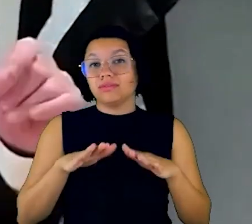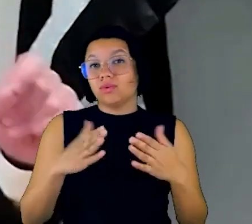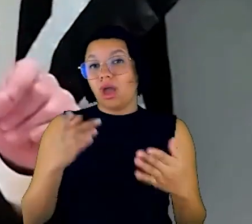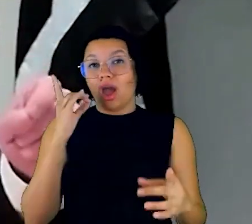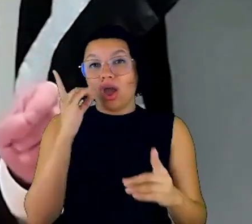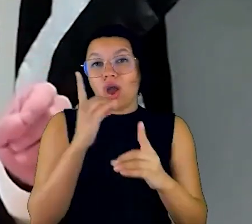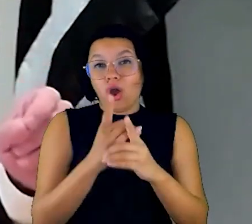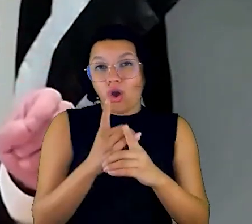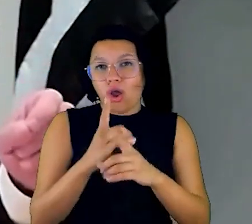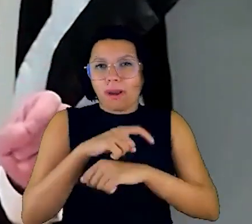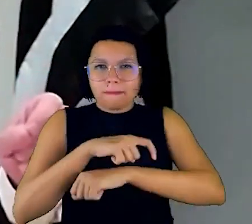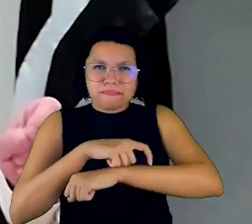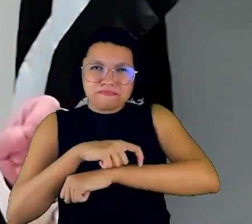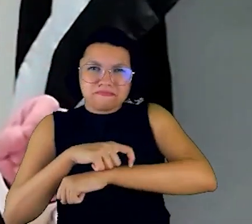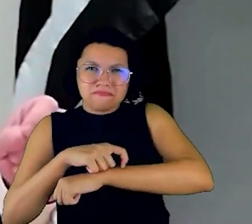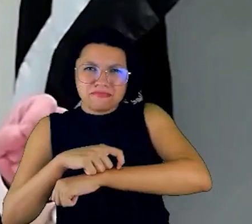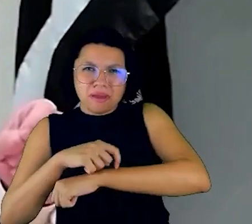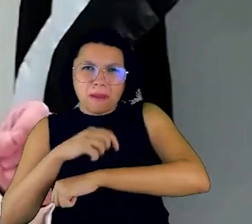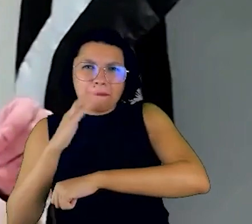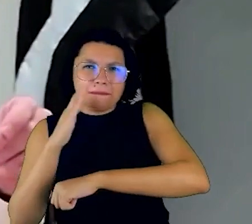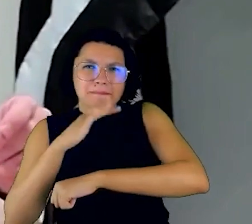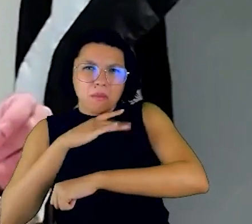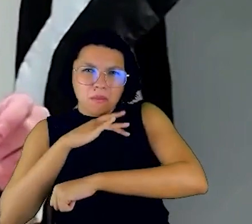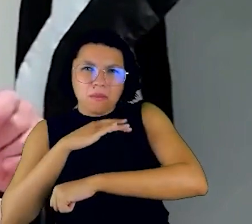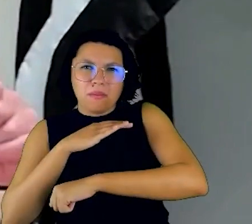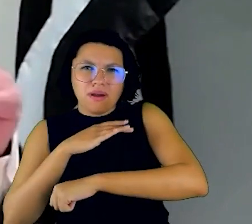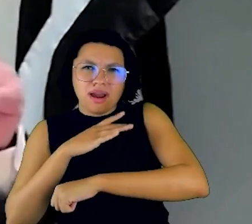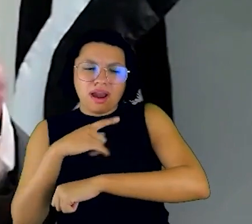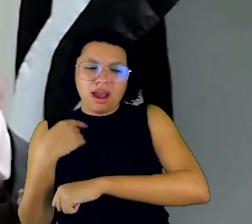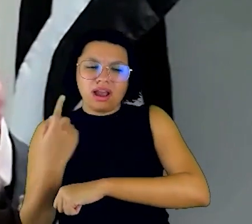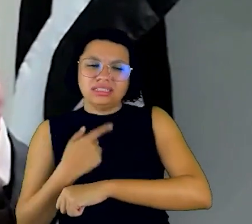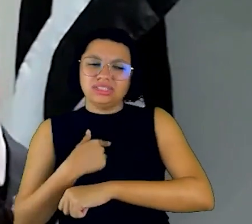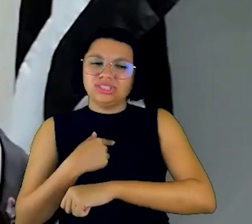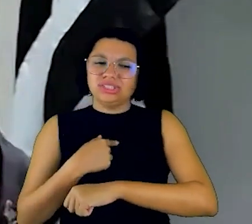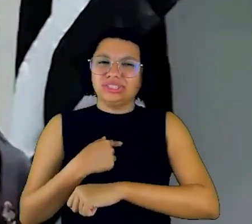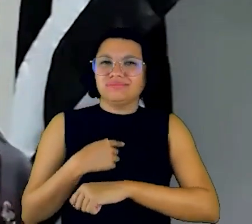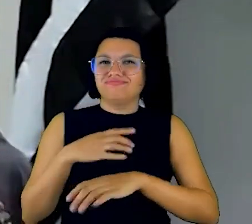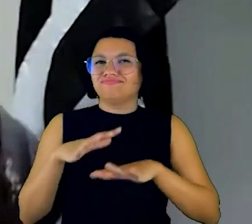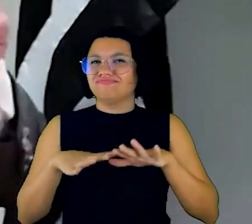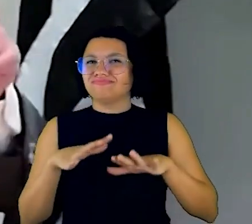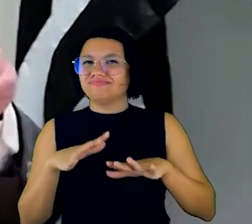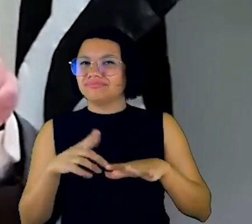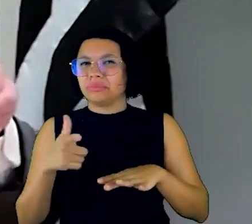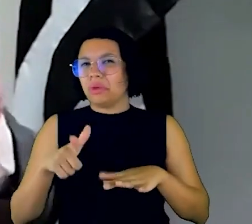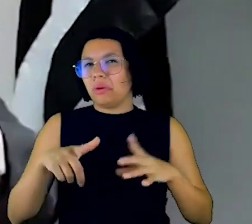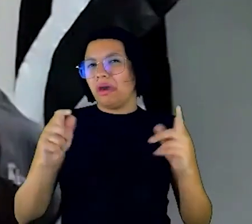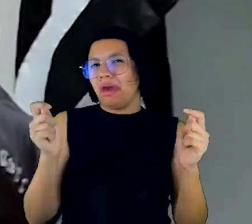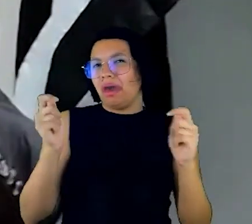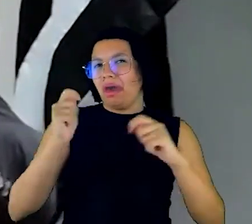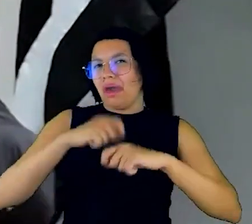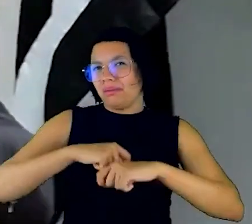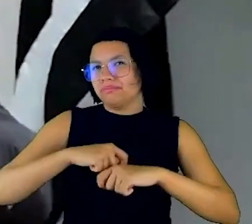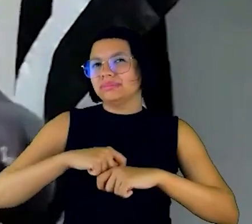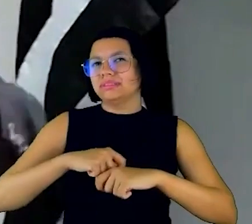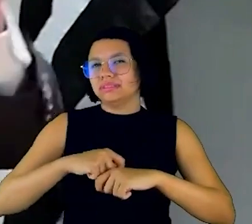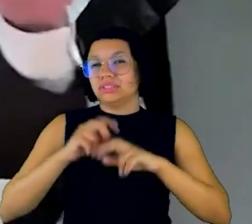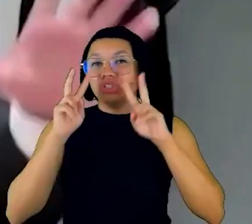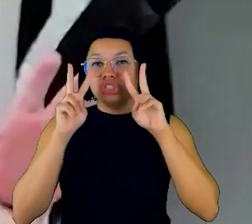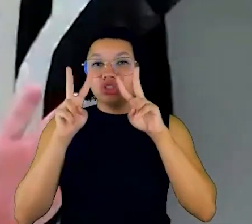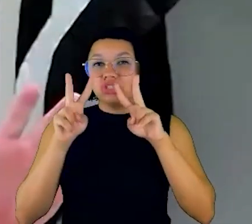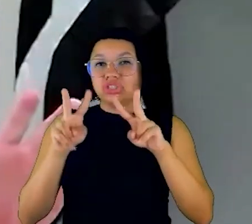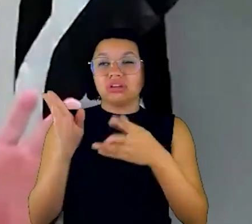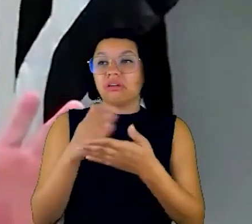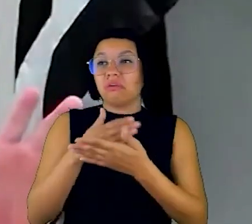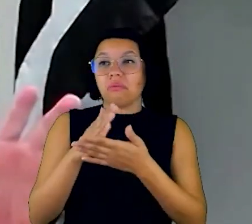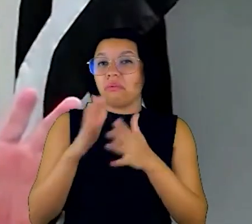nós encontramos uma cicatriz negativa, nós ficamos meio que incapazes de enxergar qualquer